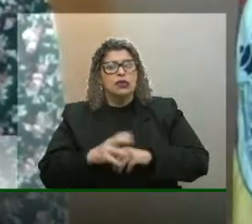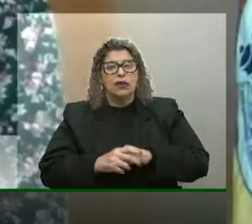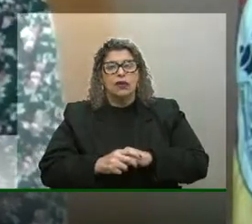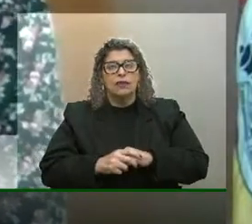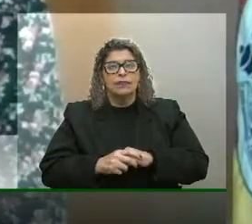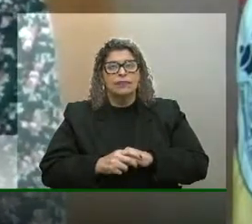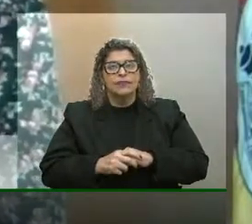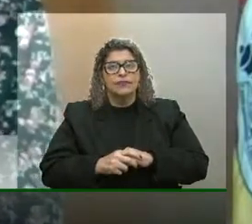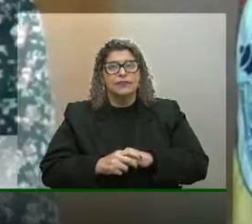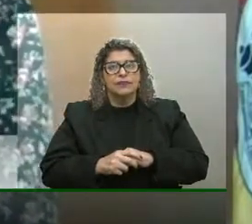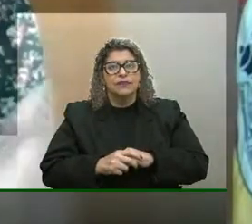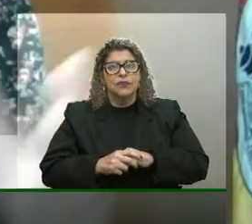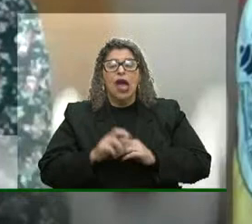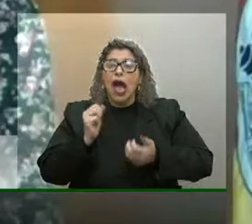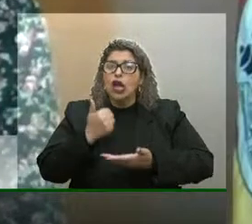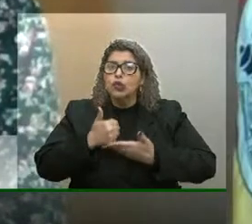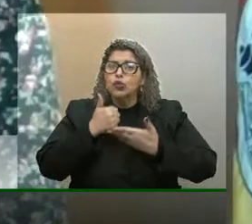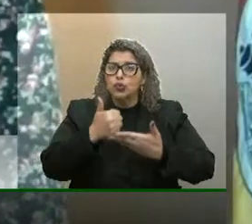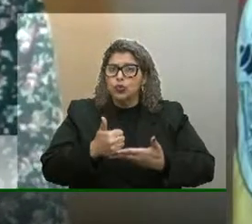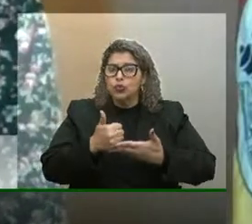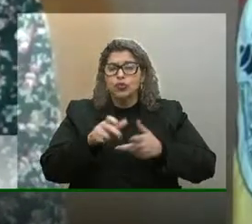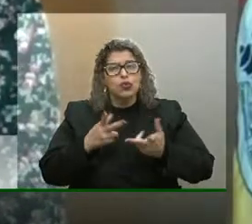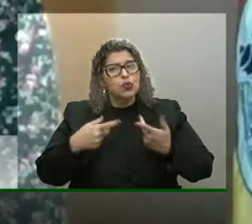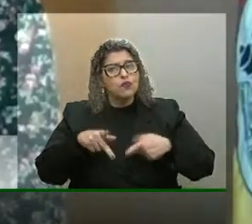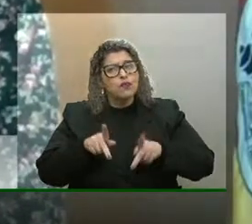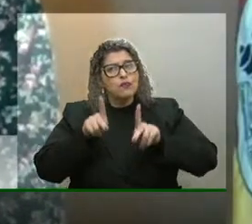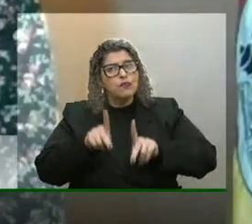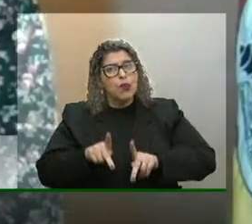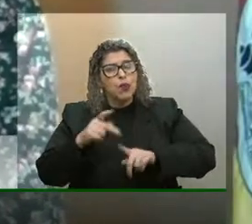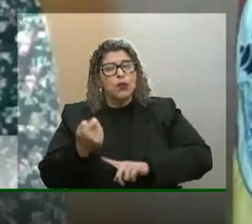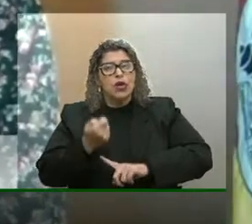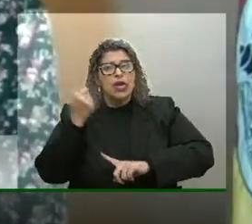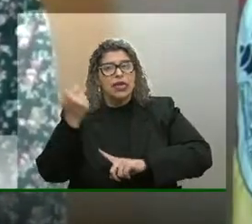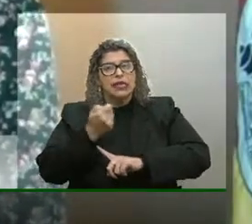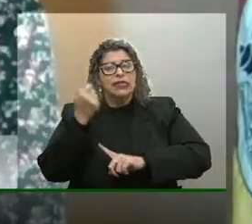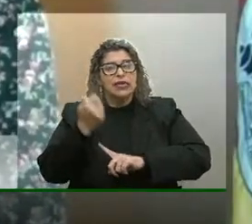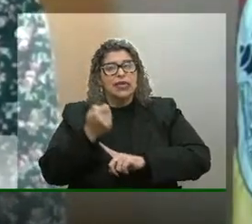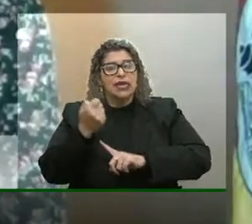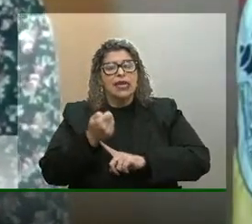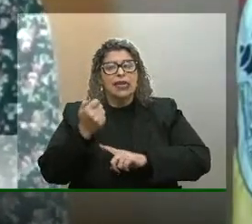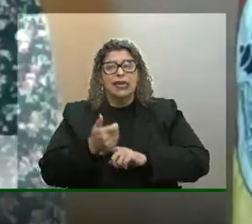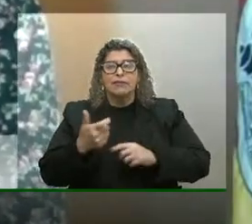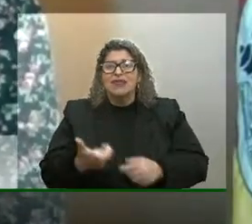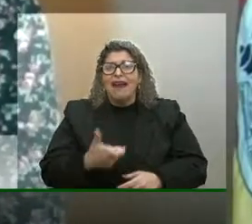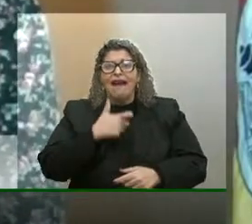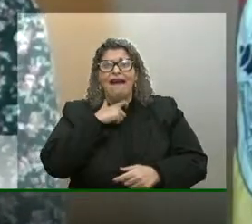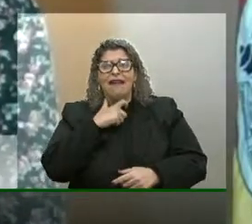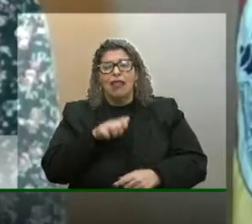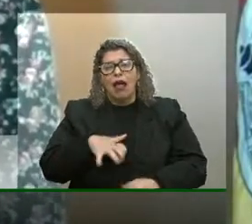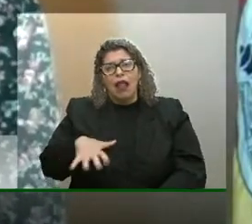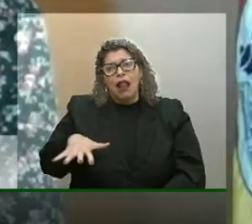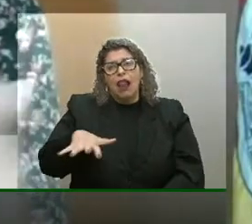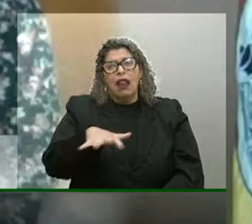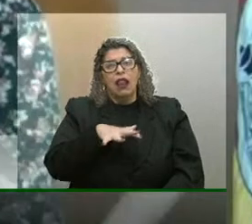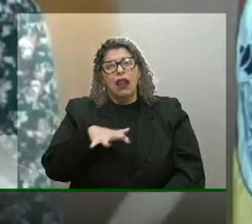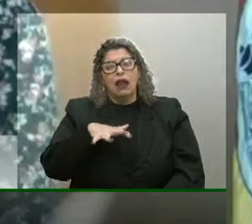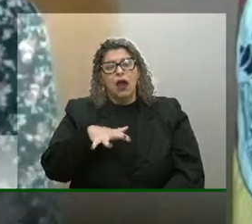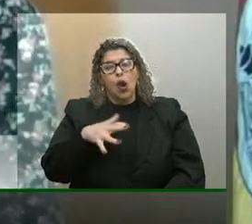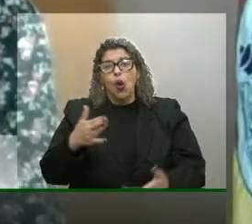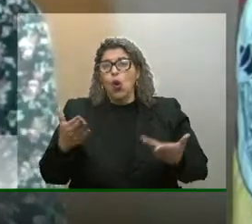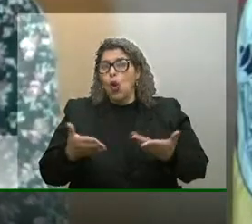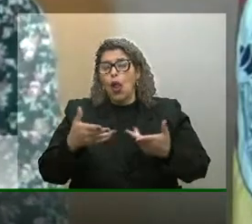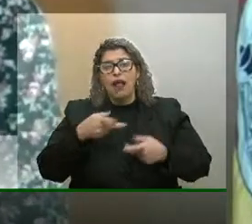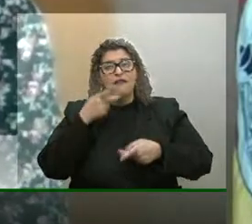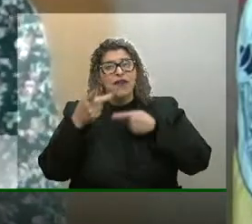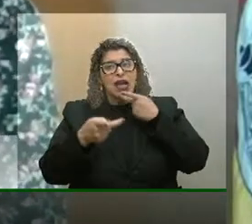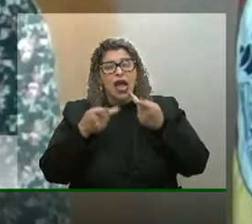que ajudem o povo do Rio Grande do Sul a sair dessa crise que tem atingido diversas áreas. Hoje nós estamos falando aqui